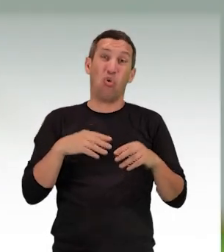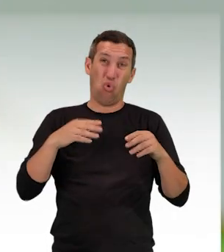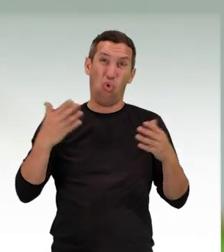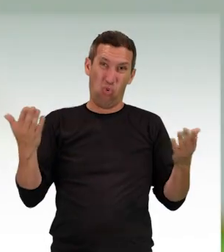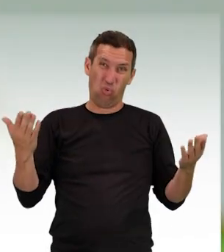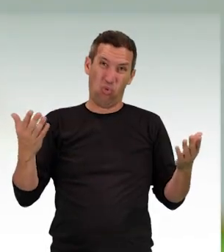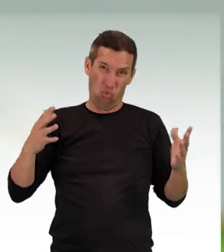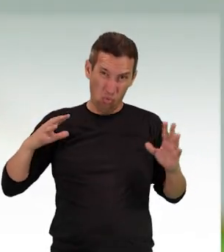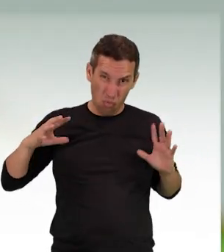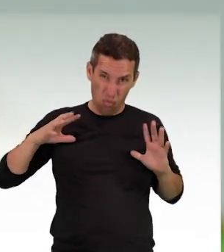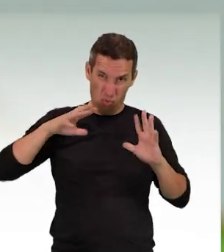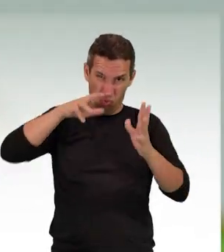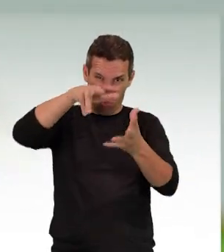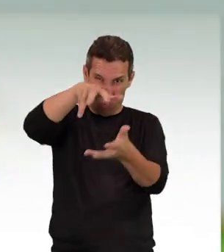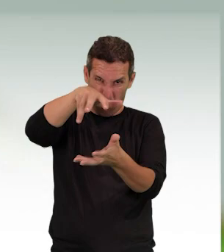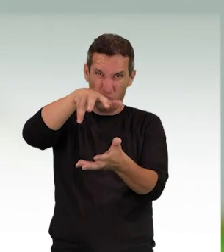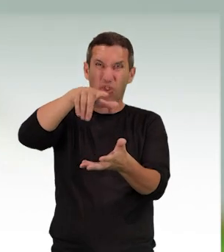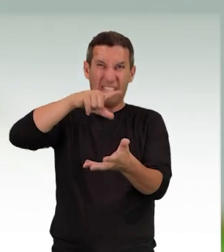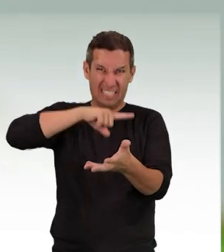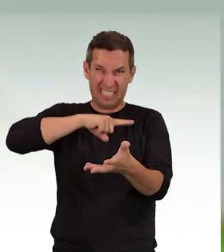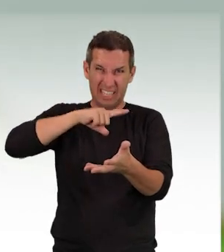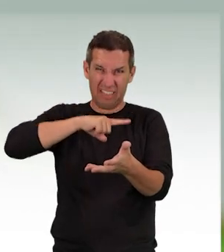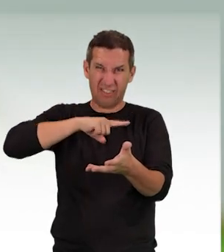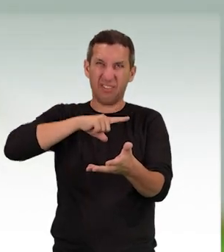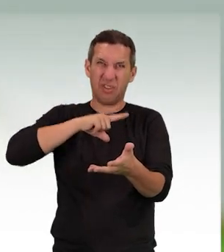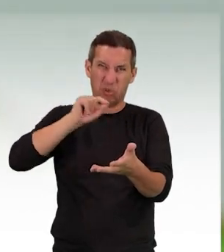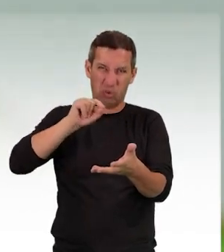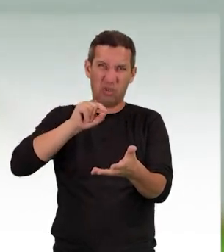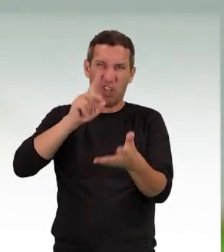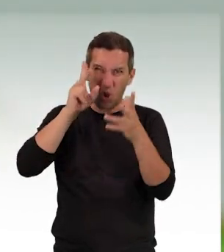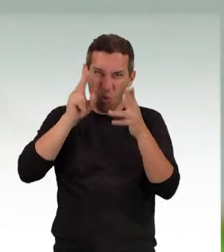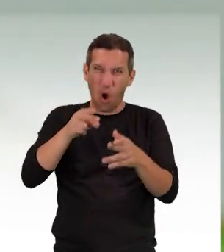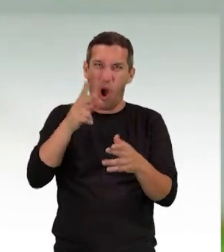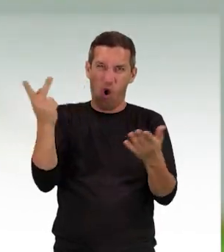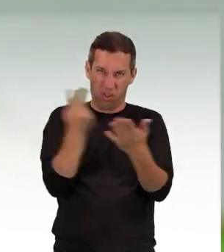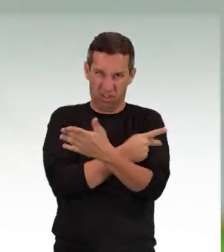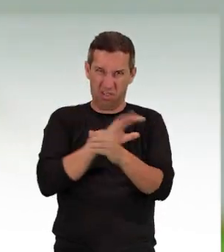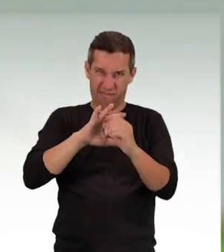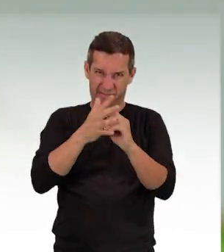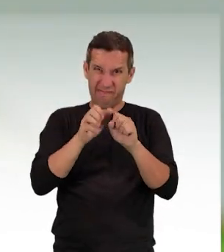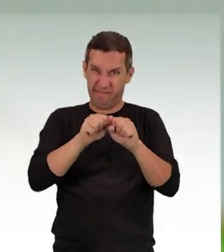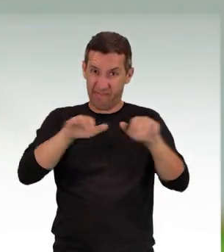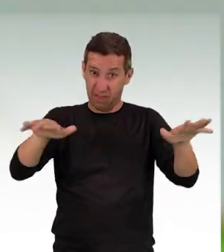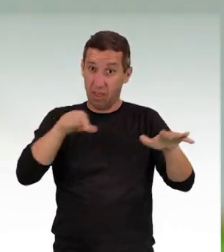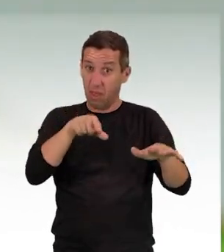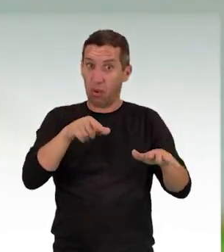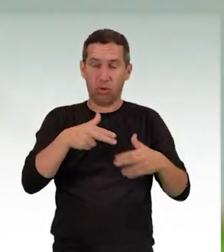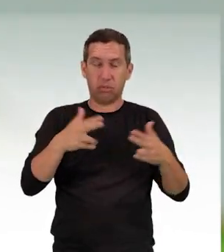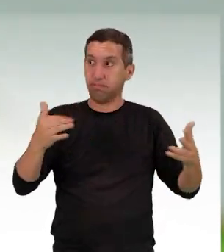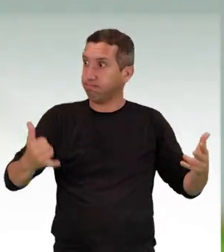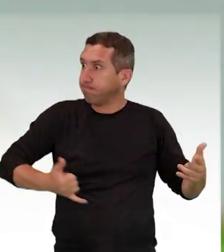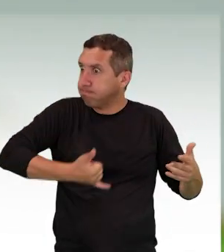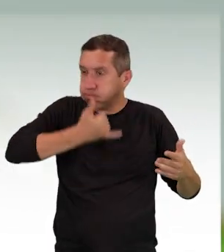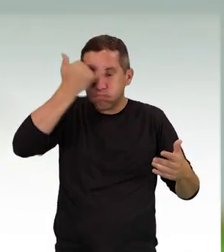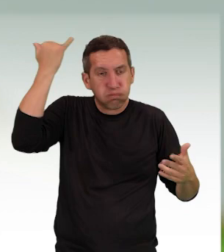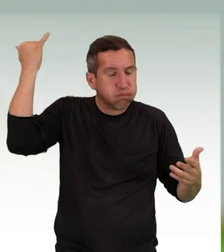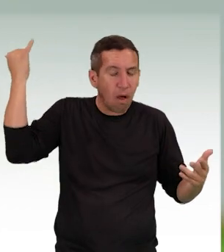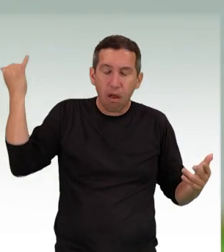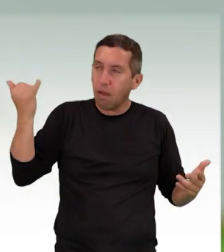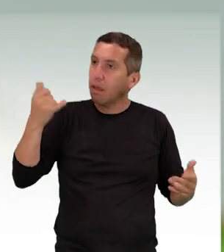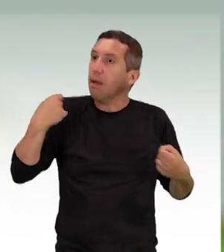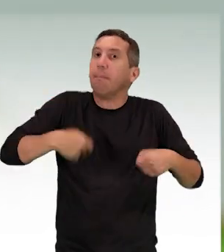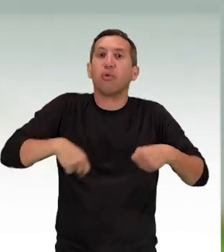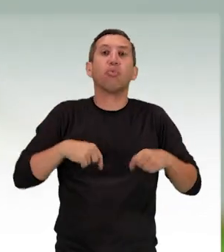Quando o mundo enfrenta situações dessa natureza, que são